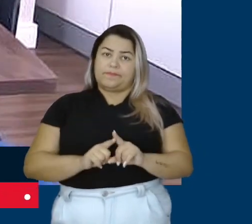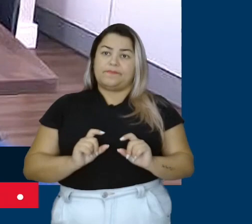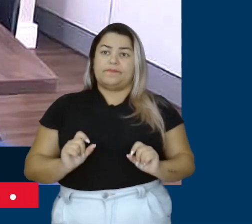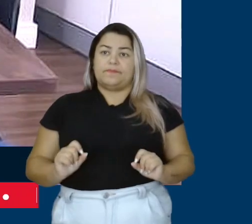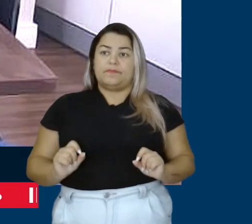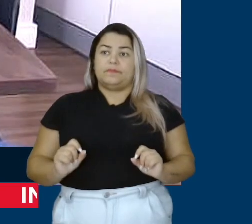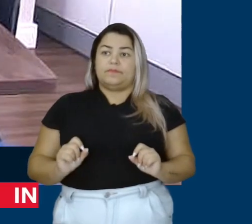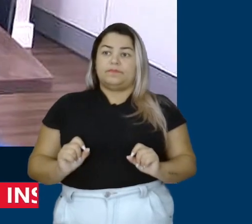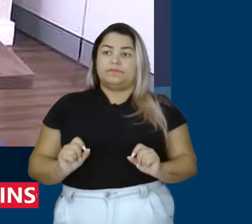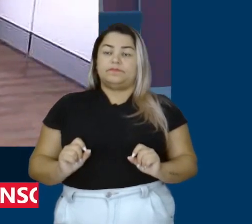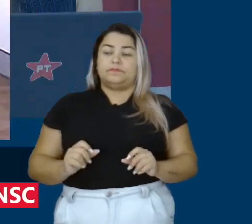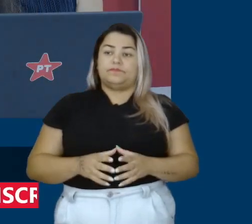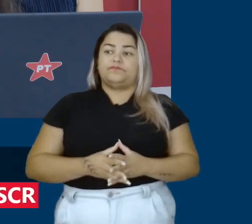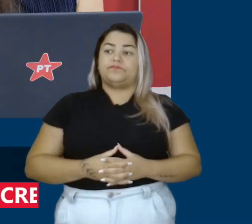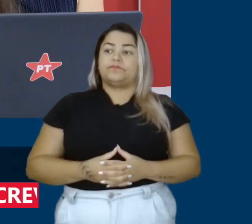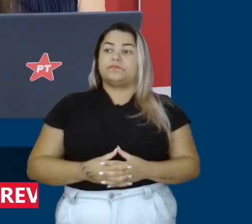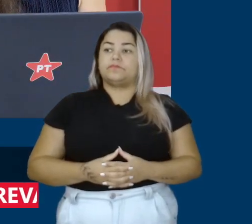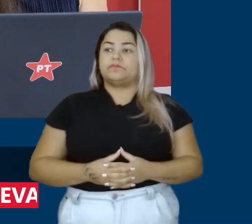estiagem.